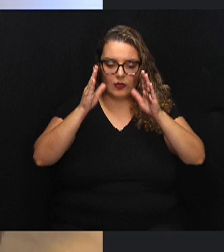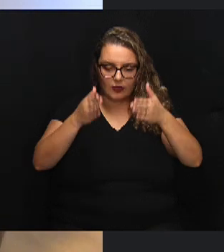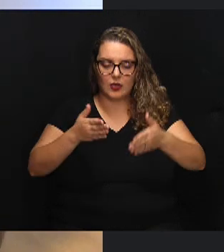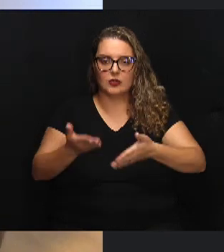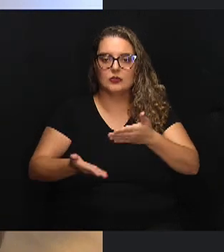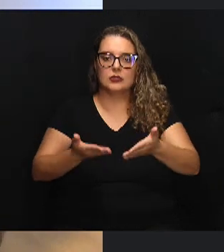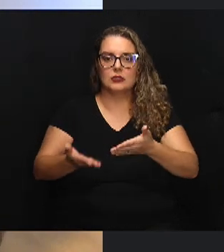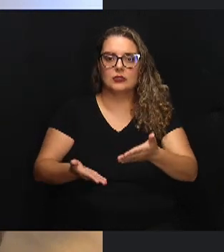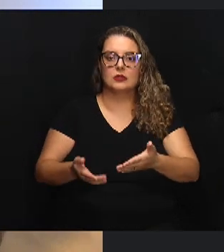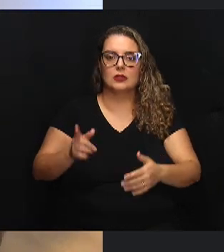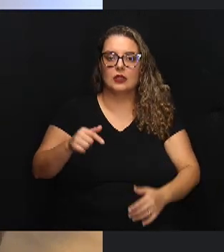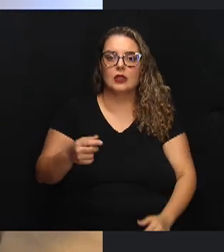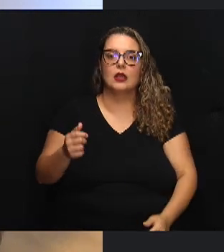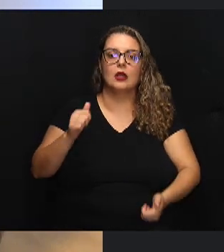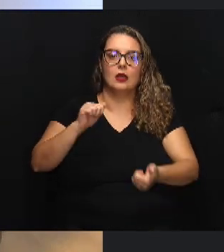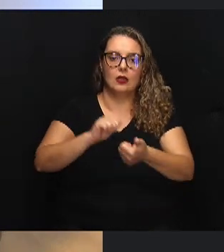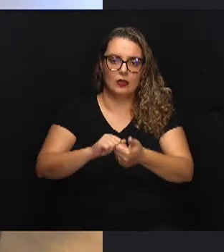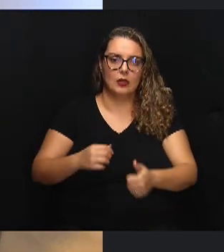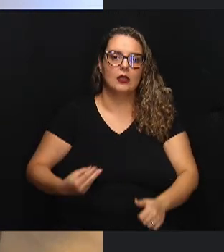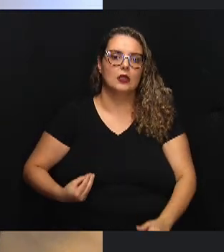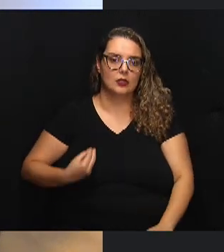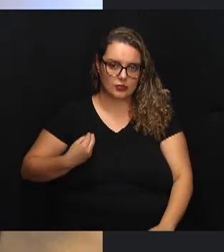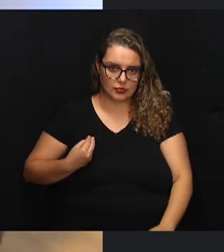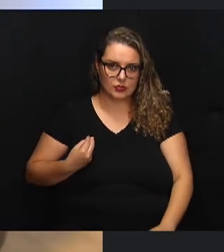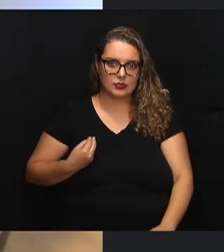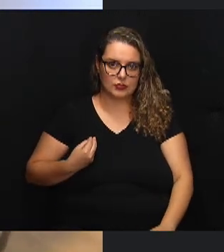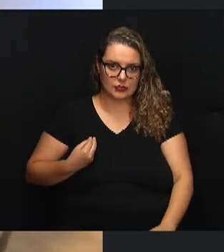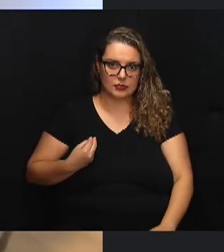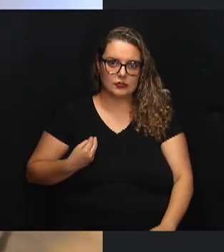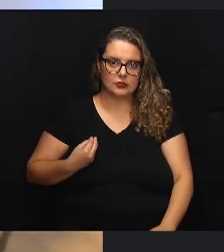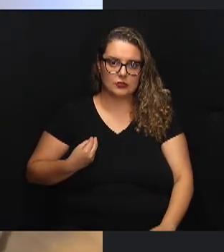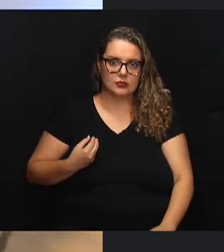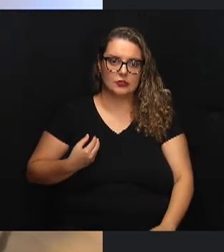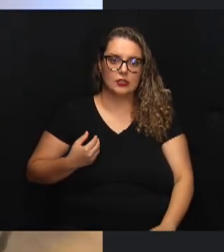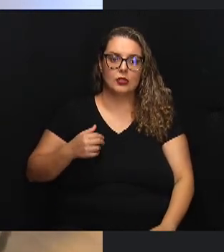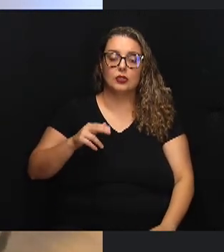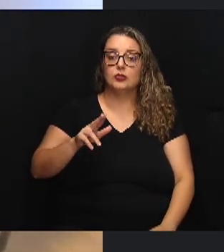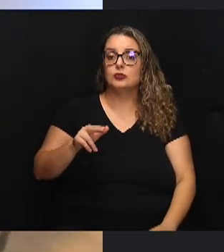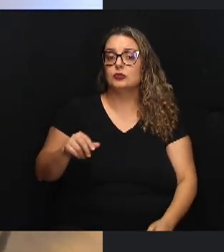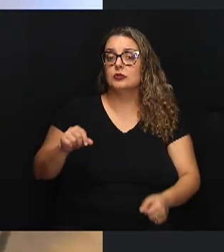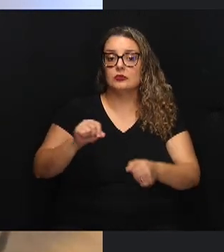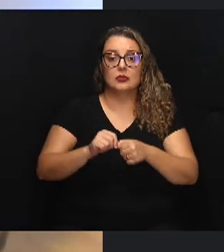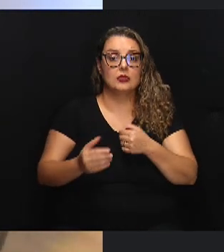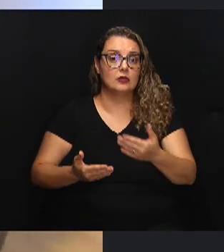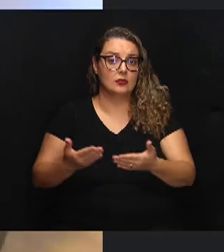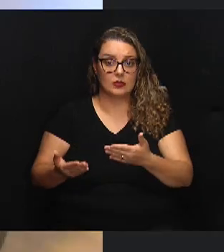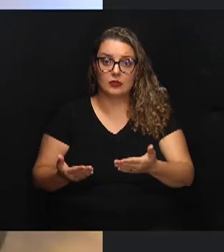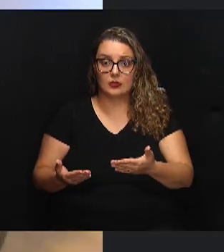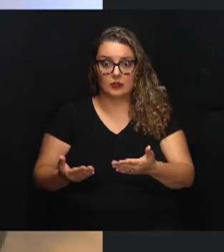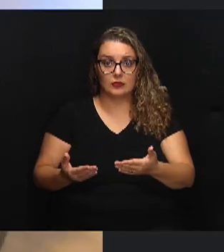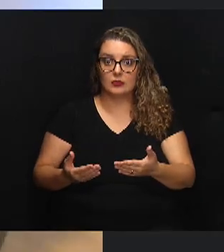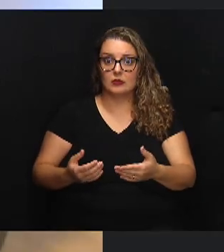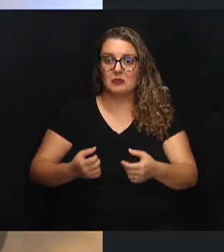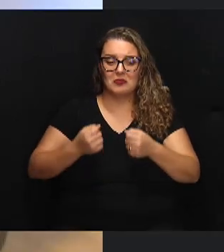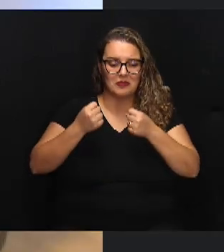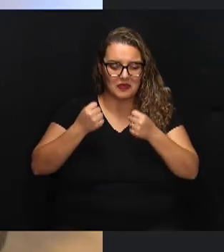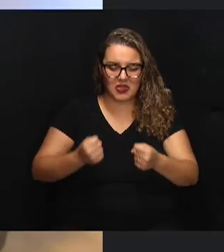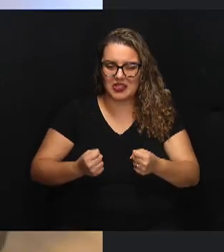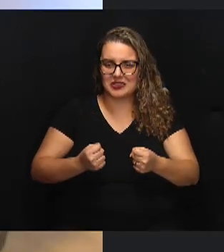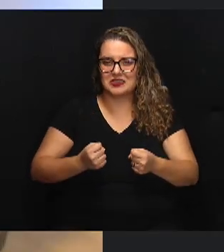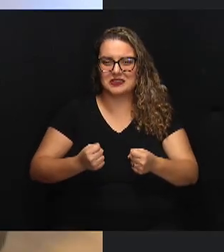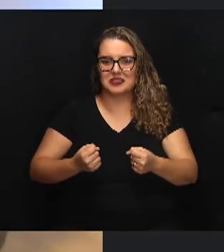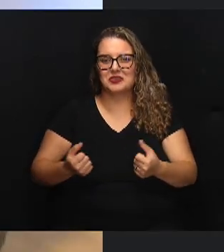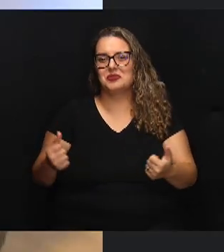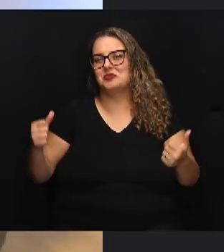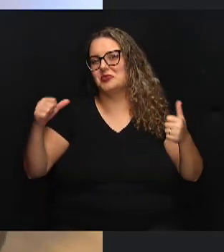tratamento é a qualidade de vida, tá? Então, a gente nunca vai fazer um tratamento extremamente agressivo que